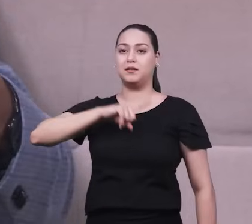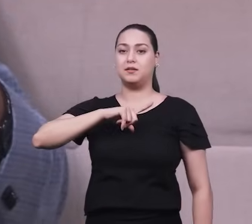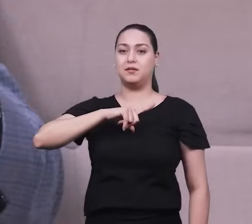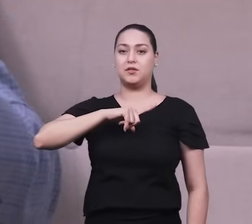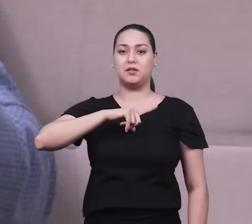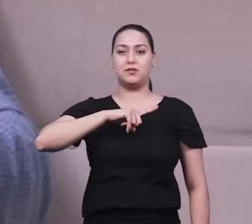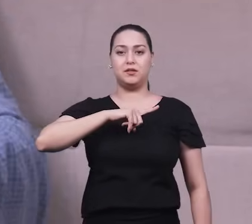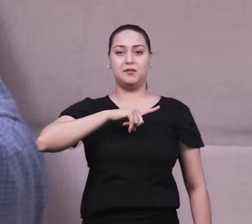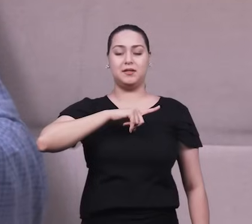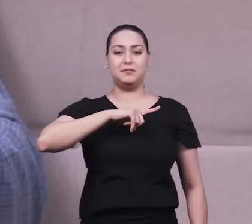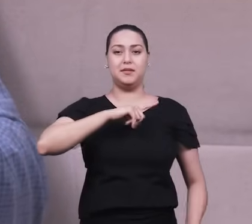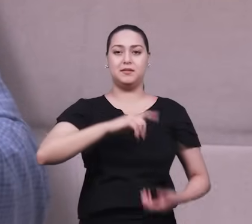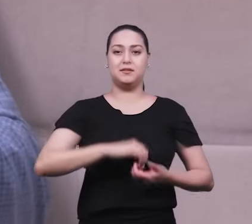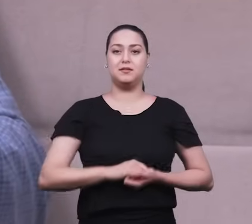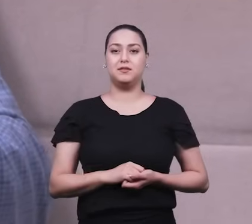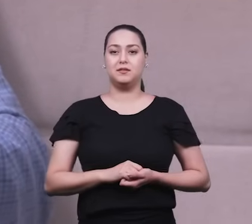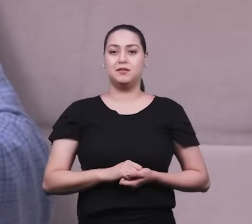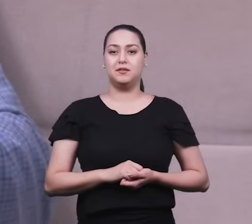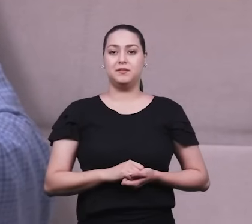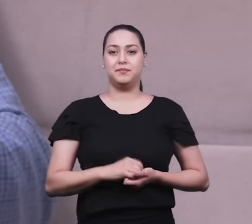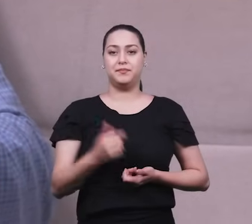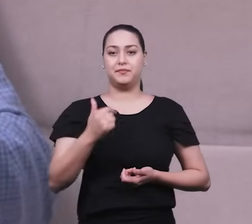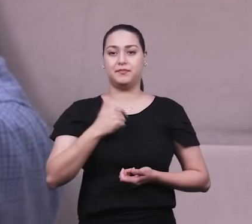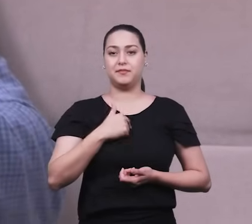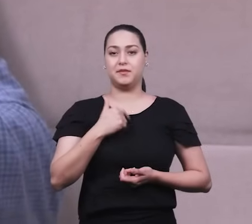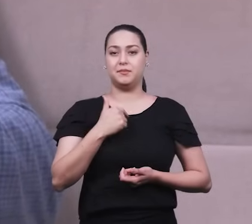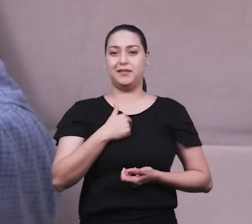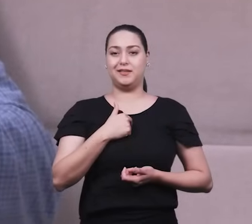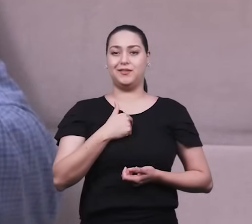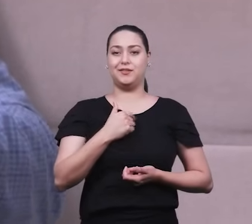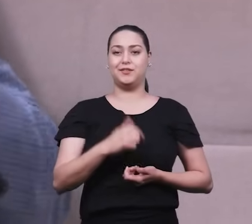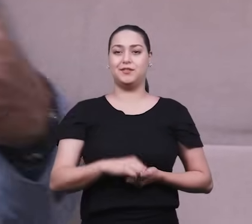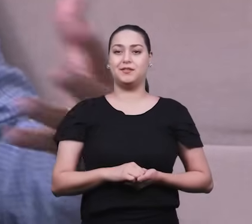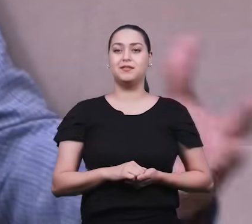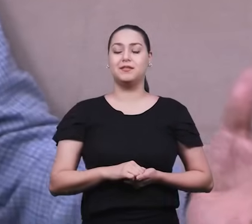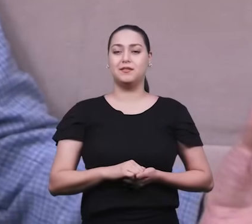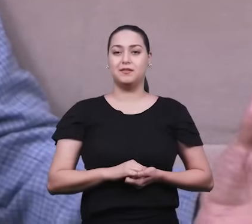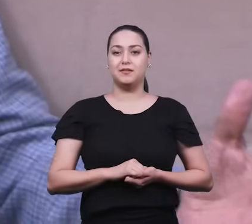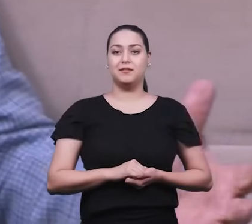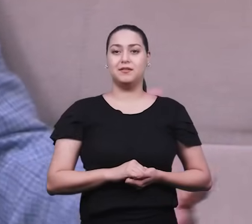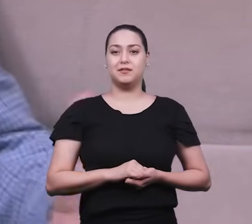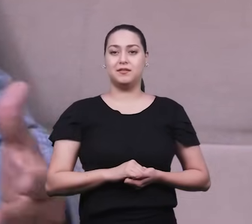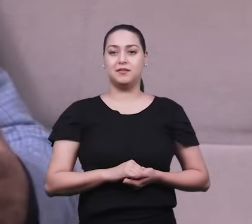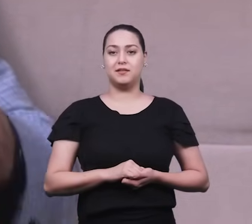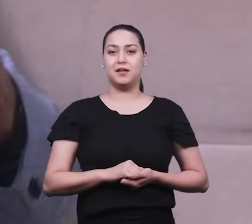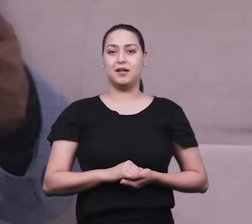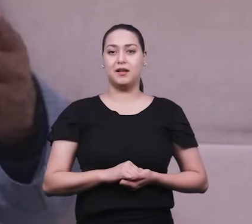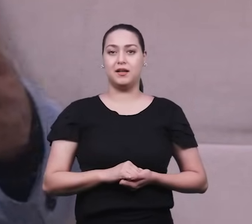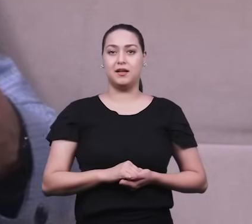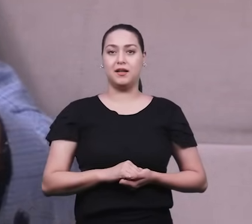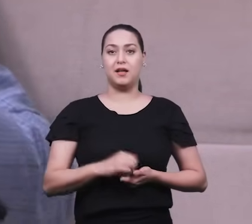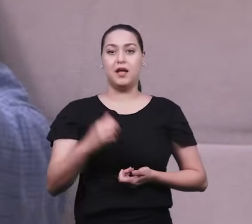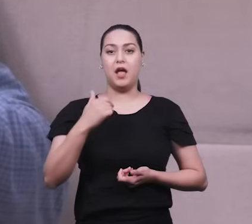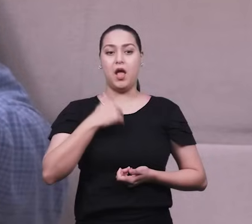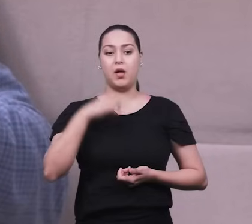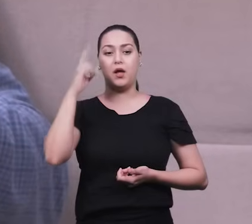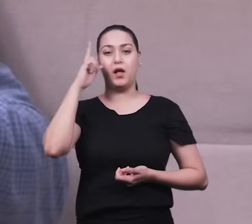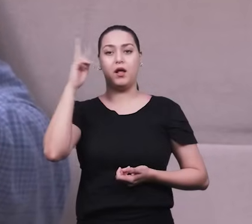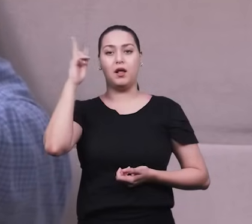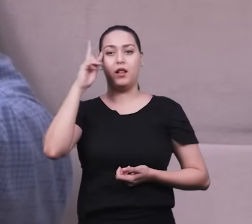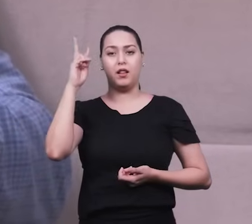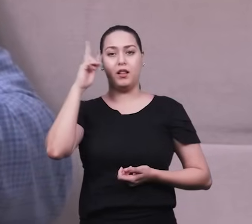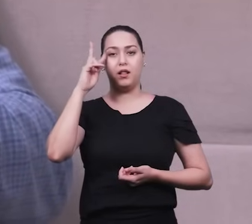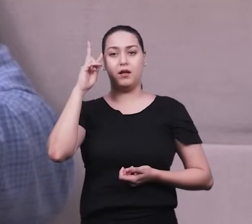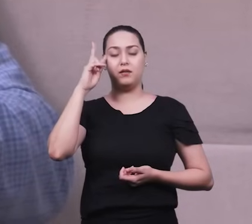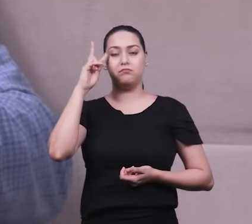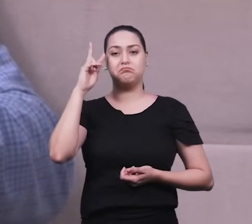Santo, isso marca a vida de qualquer um. Eu assim, tenho certeza, os companheiros também, aqueles que nos assistem,